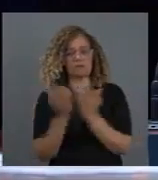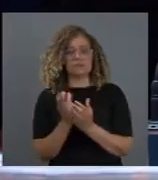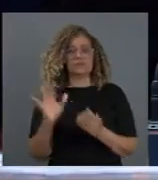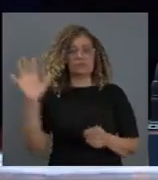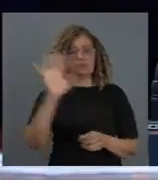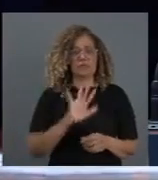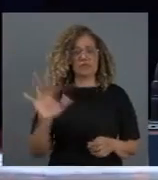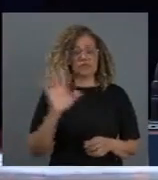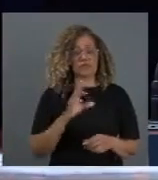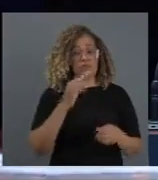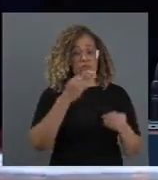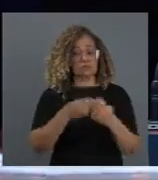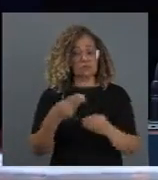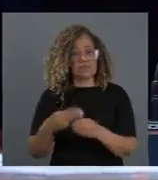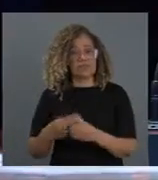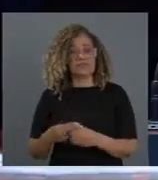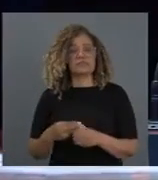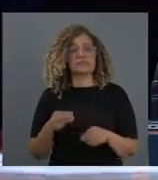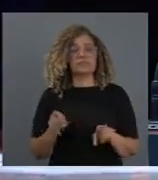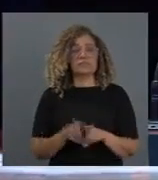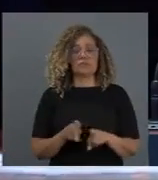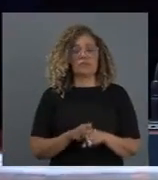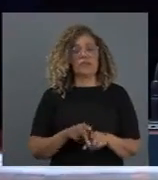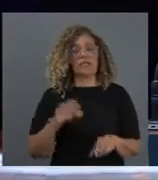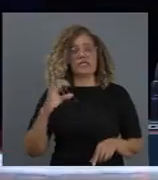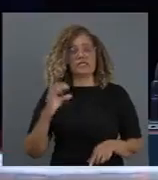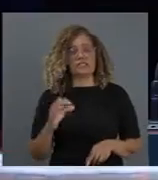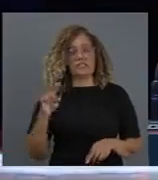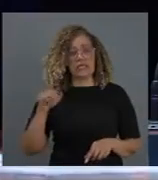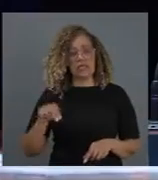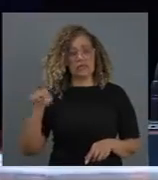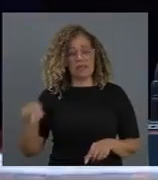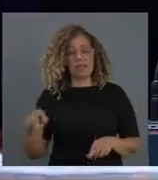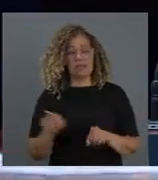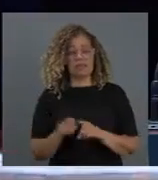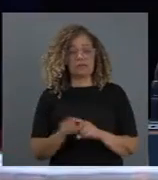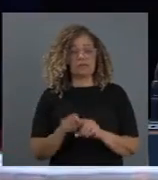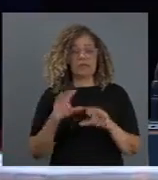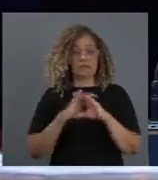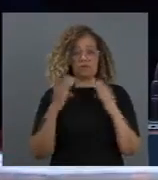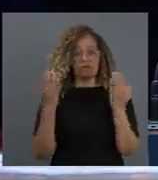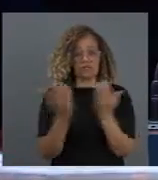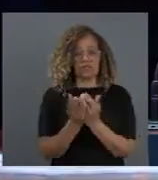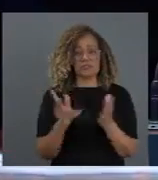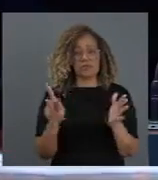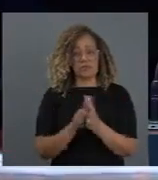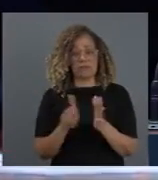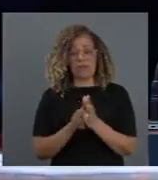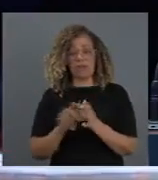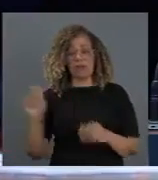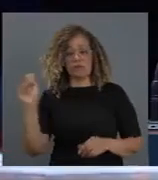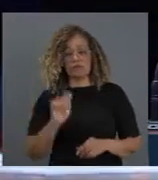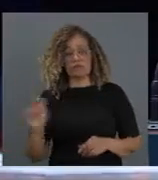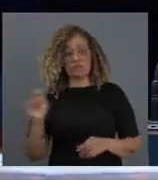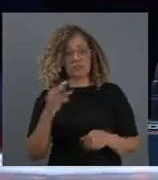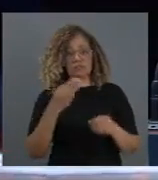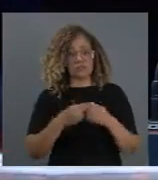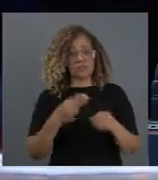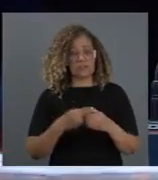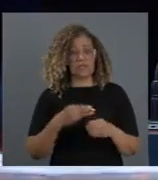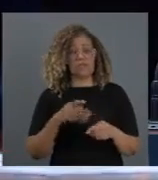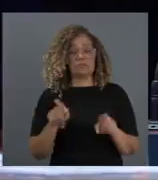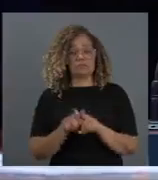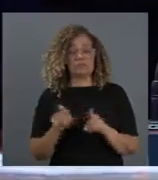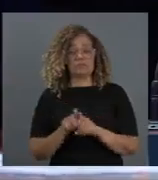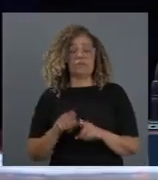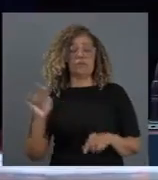dos Municípios, CNM, em parceria com a Federação das Associações dos Municípios do Rio Grande